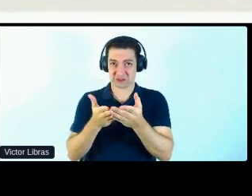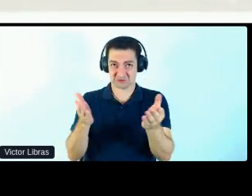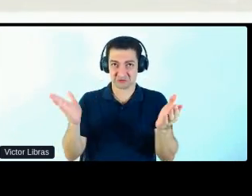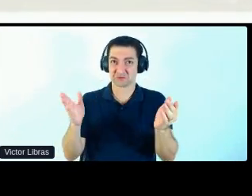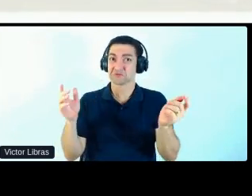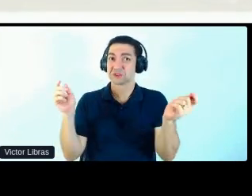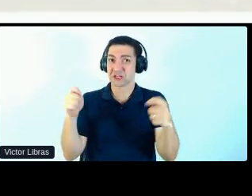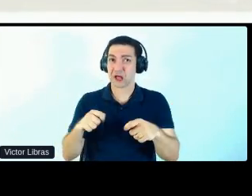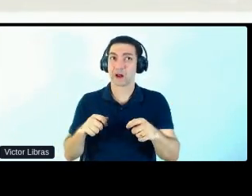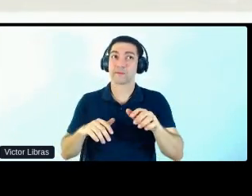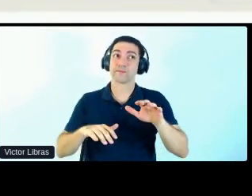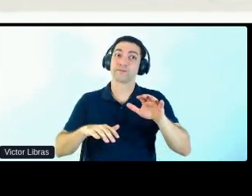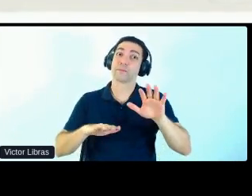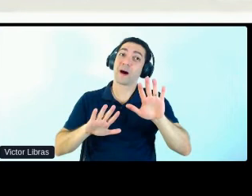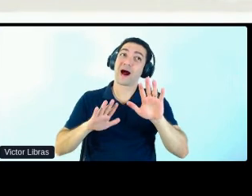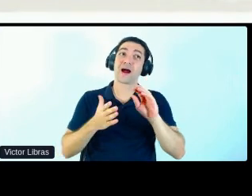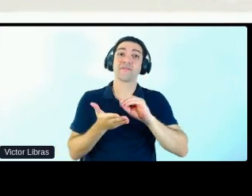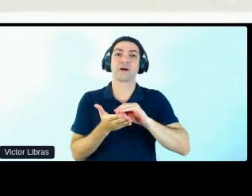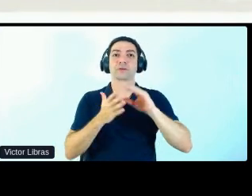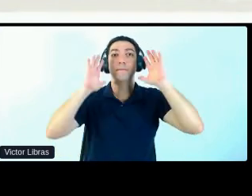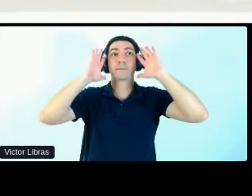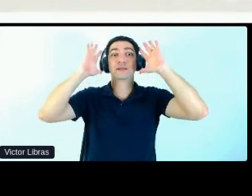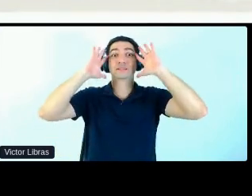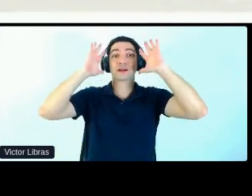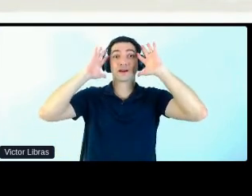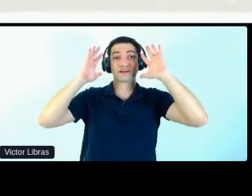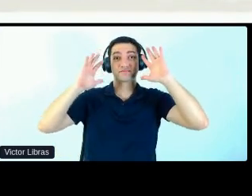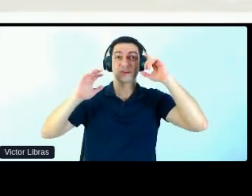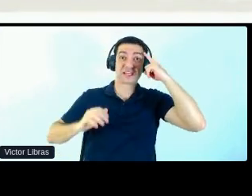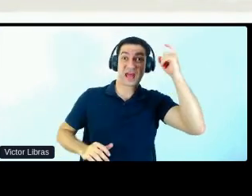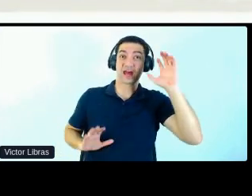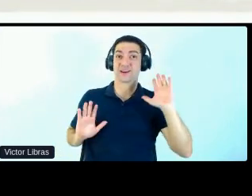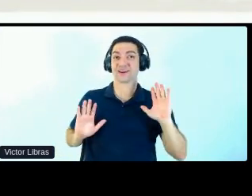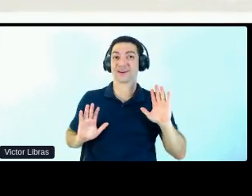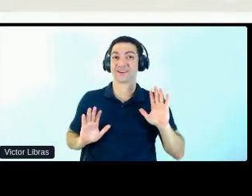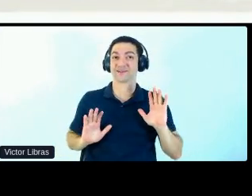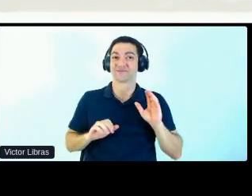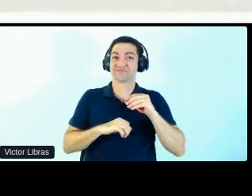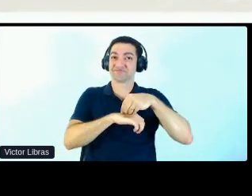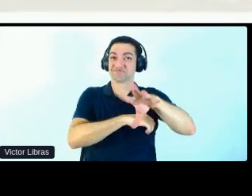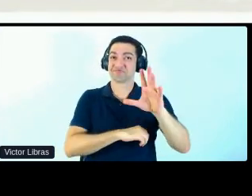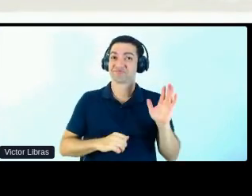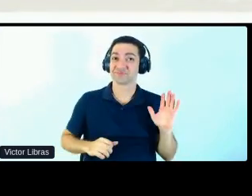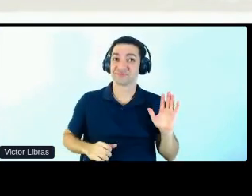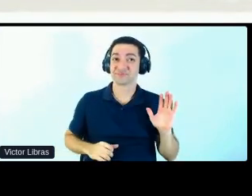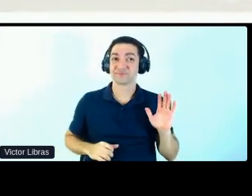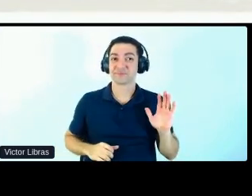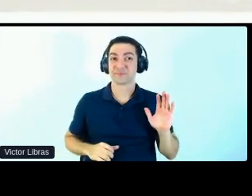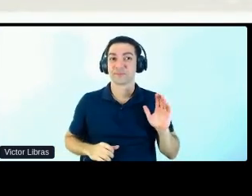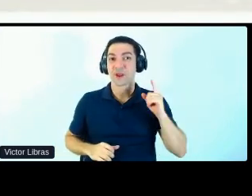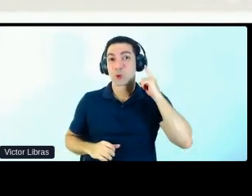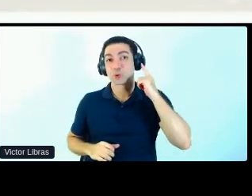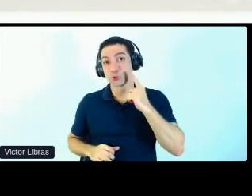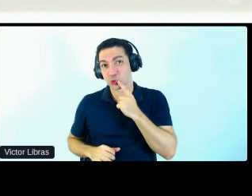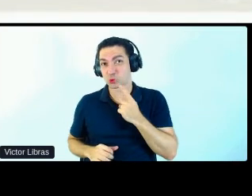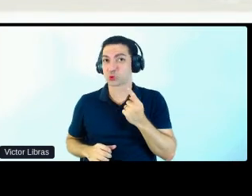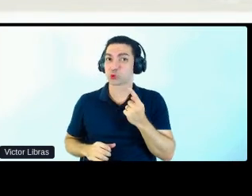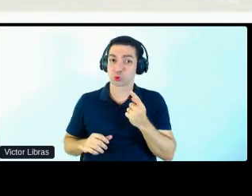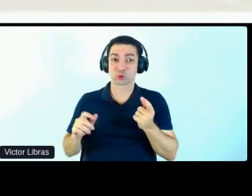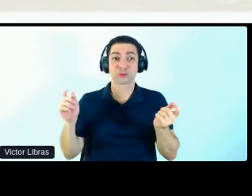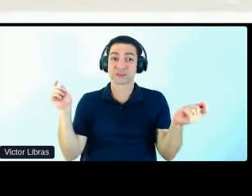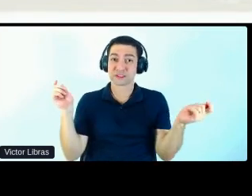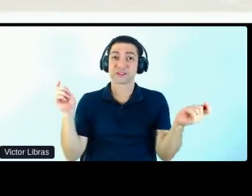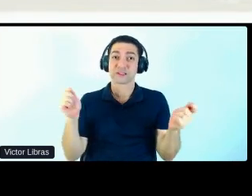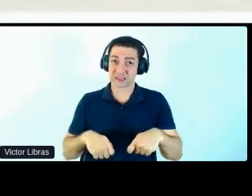né? Porque o surdo, às vezes, é um outro